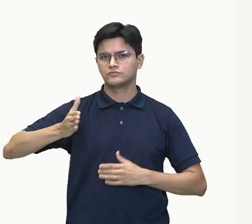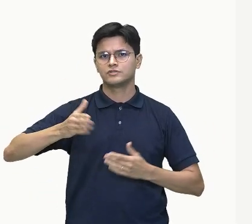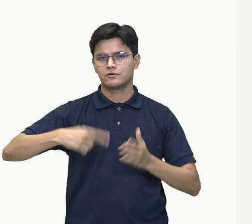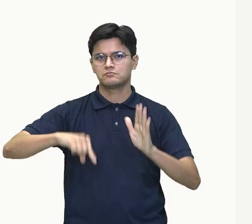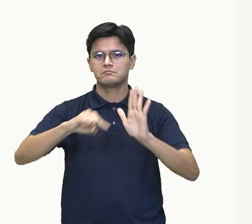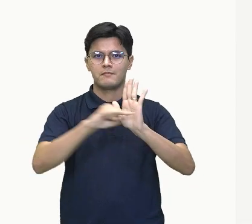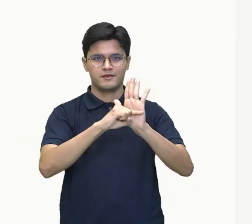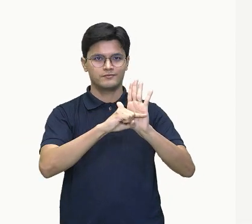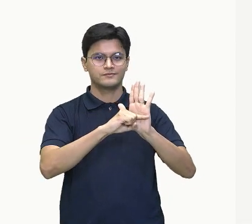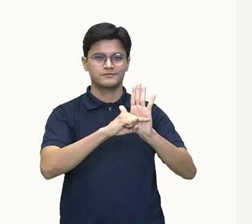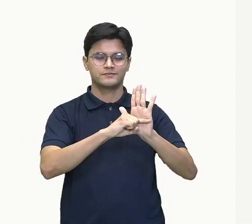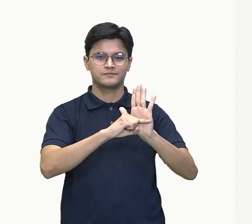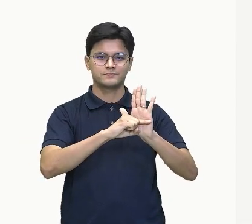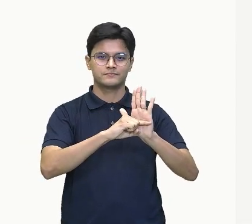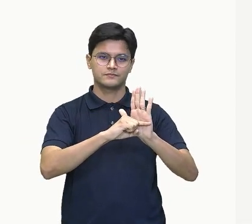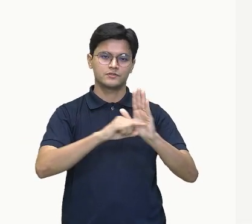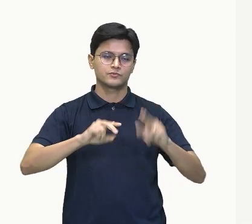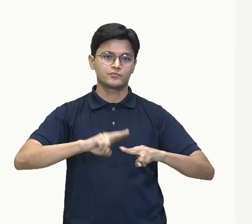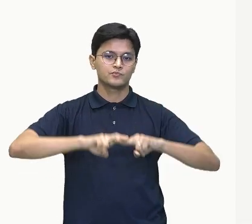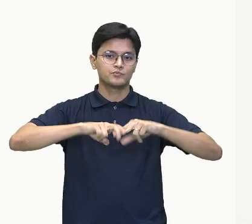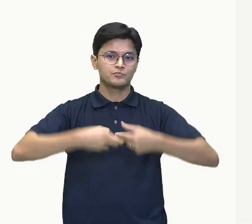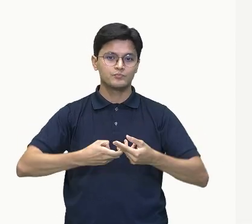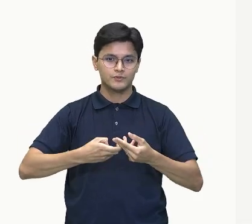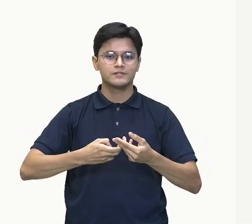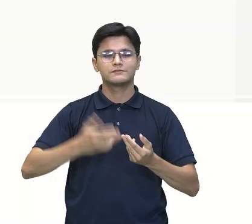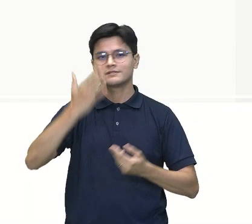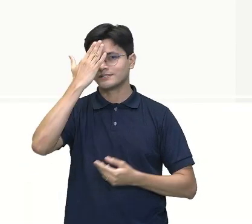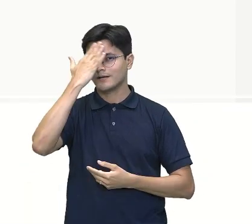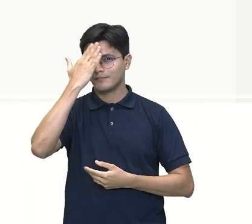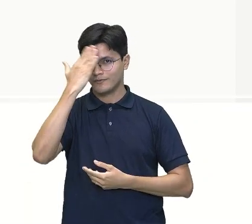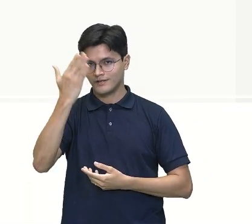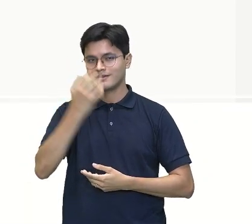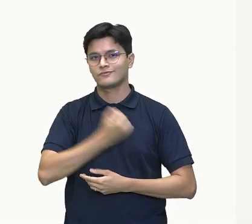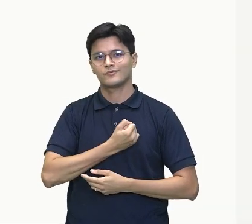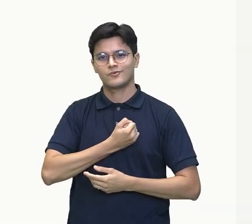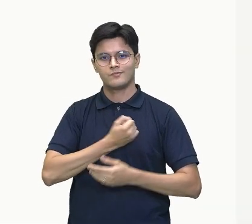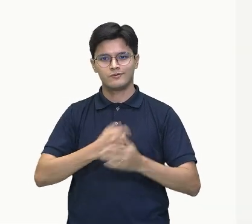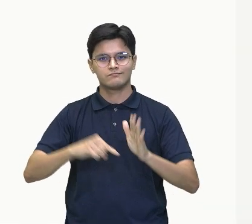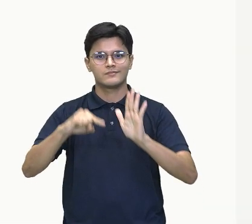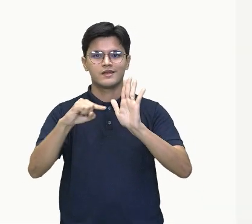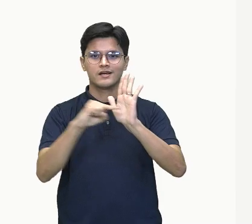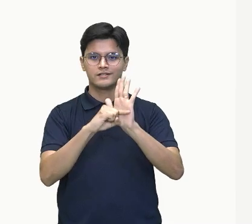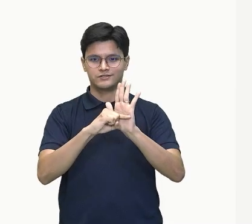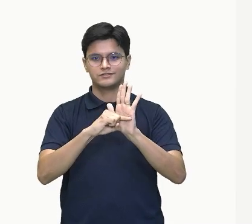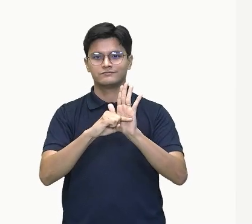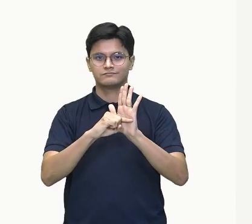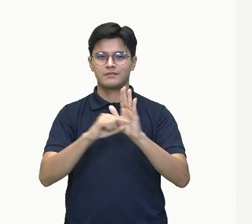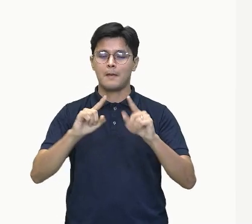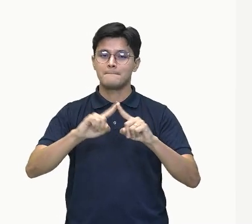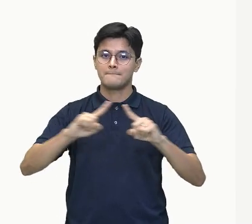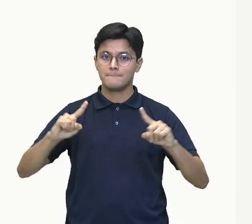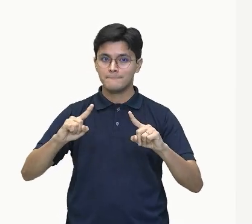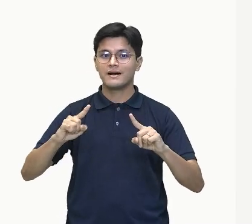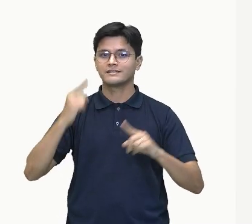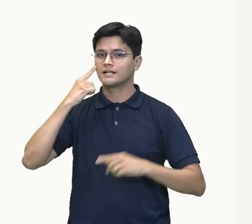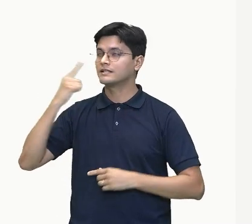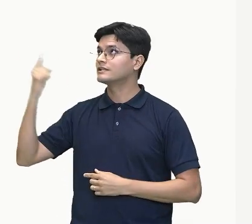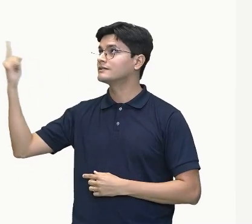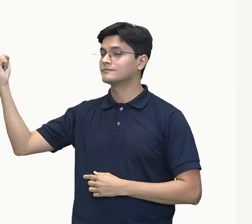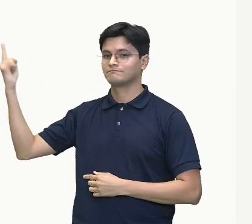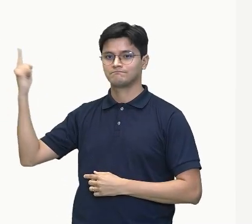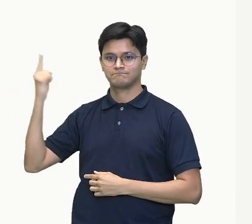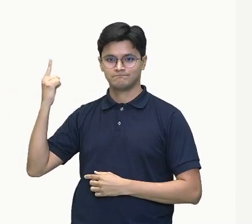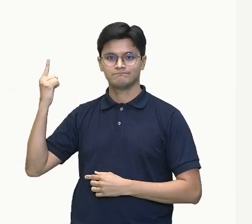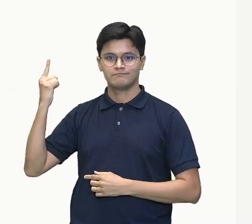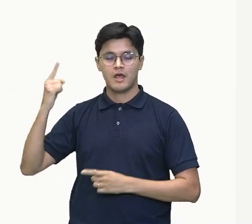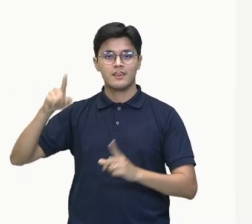tá? Por isso, então, que o centro tem valores positivos, tá bom? E se tiver com sinal de